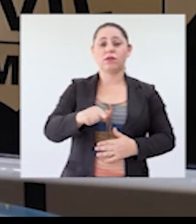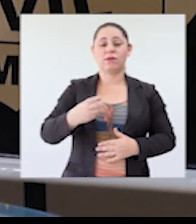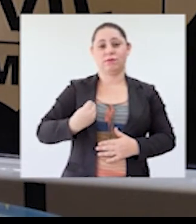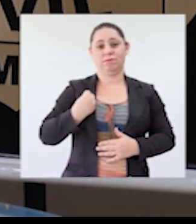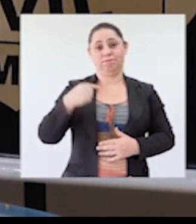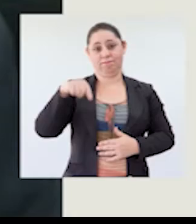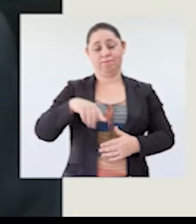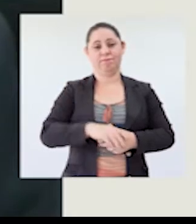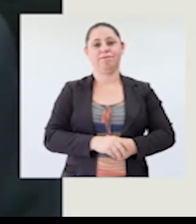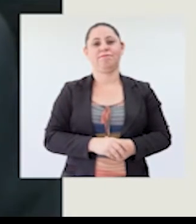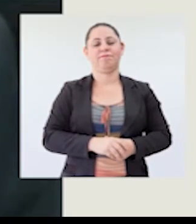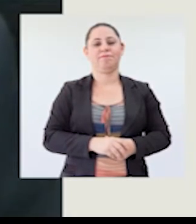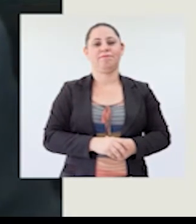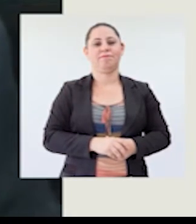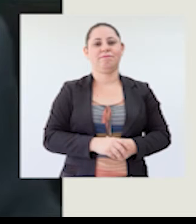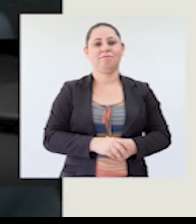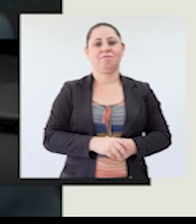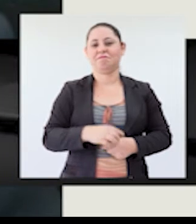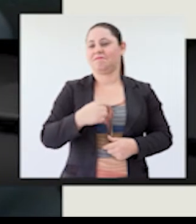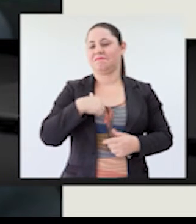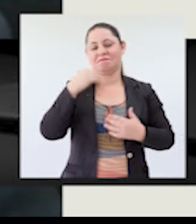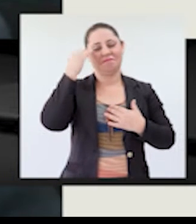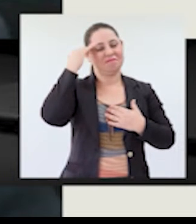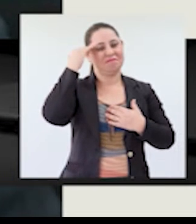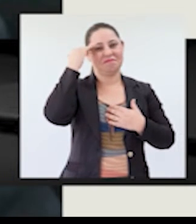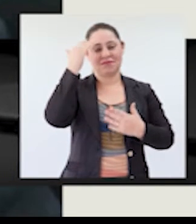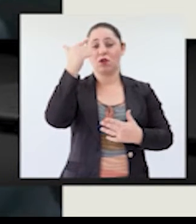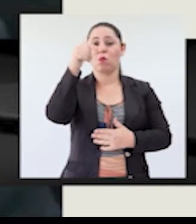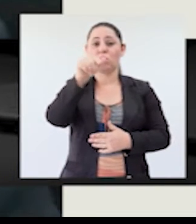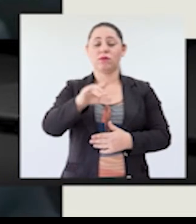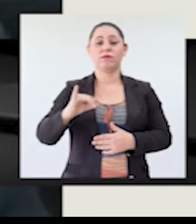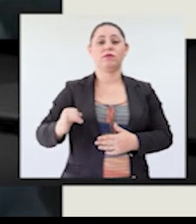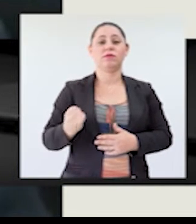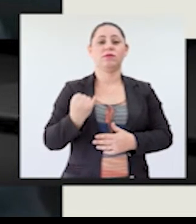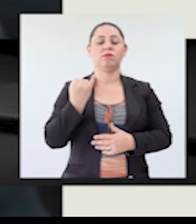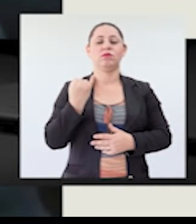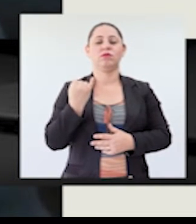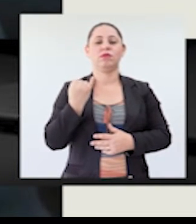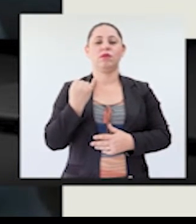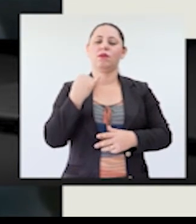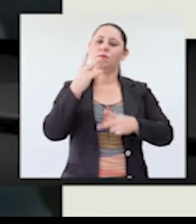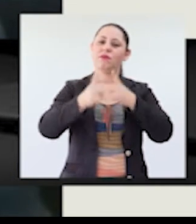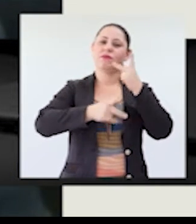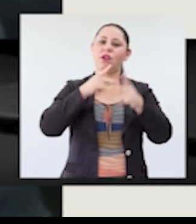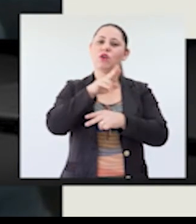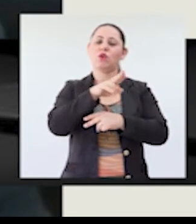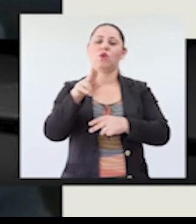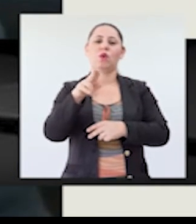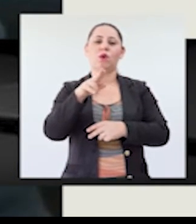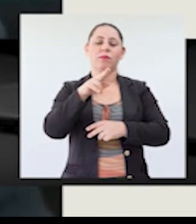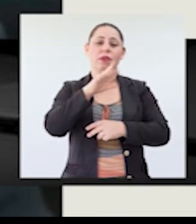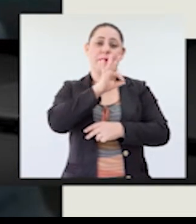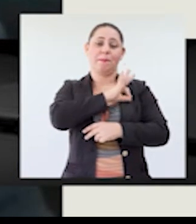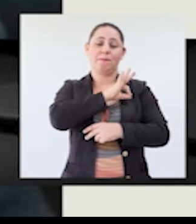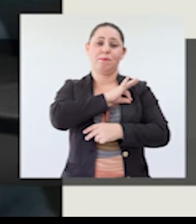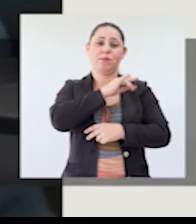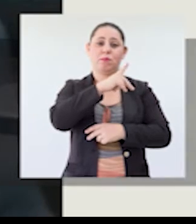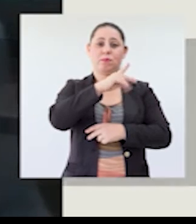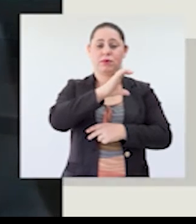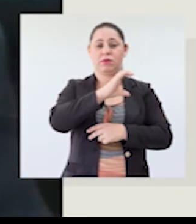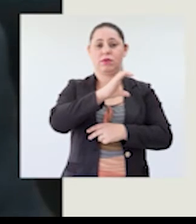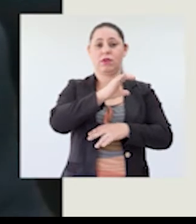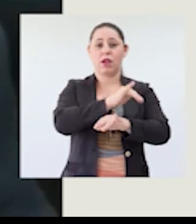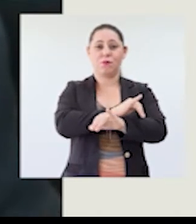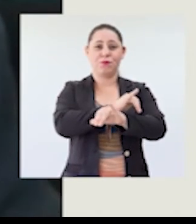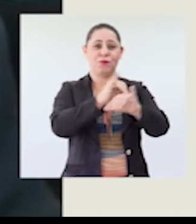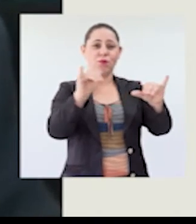Segurança em Pauta. Luciane, eu que agradeço mais uma vez a oportunidade para falar em nome da Polícia Civil e levar informação,